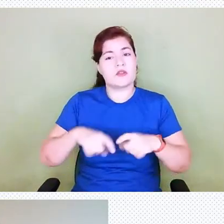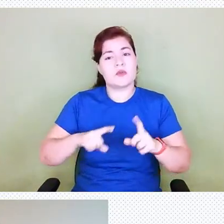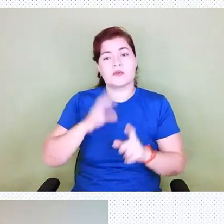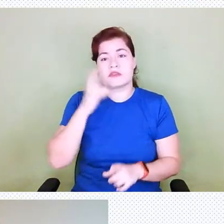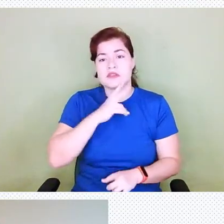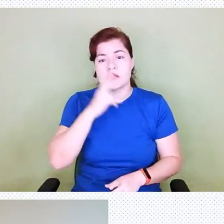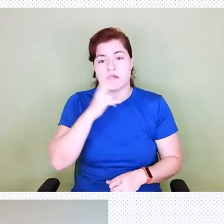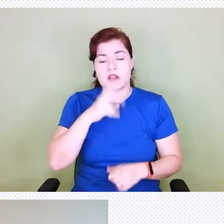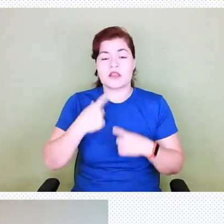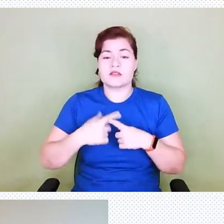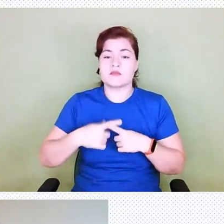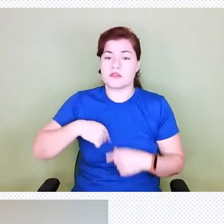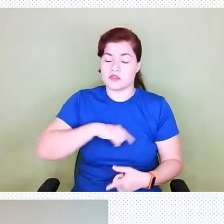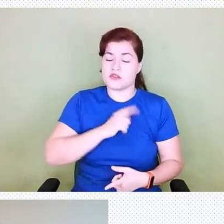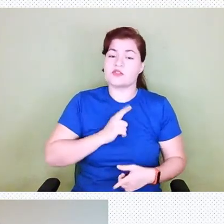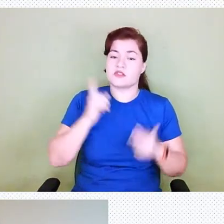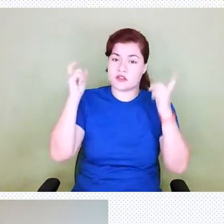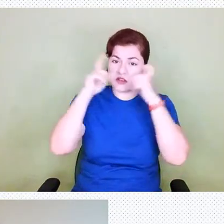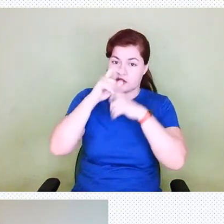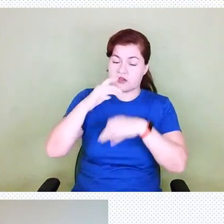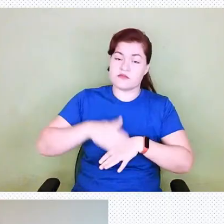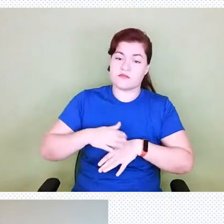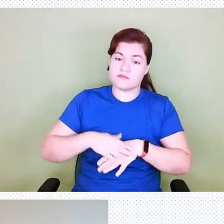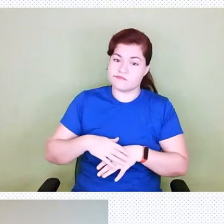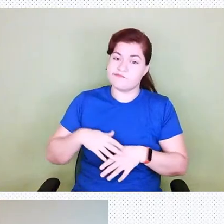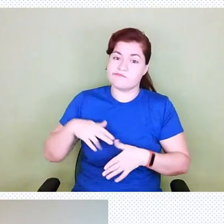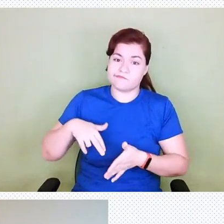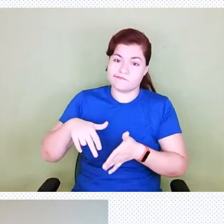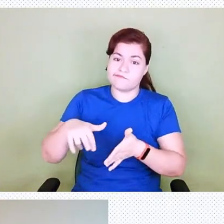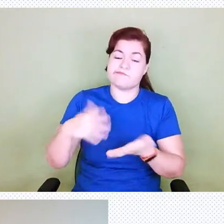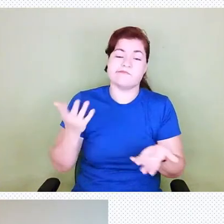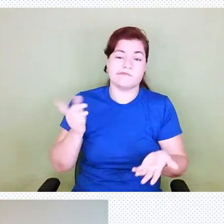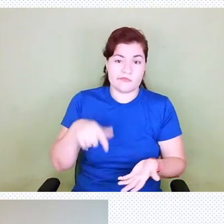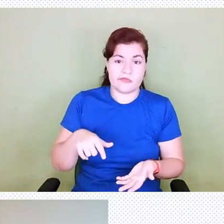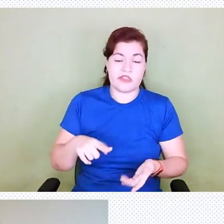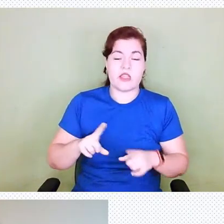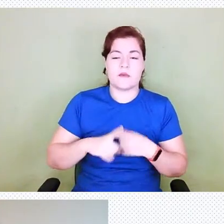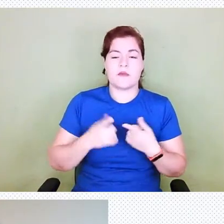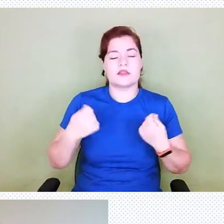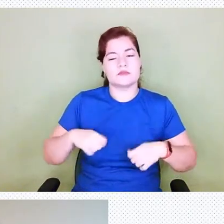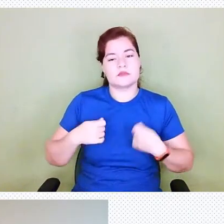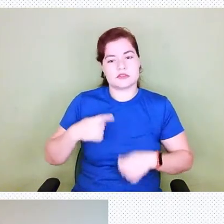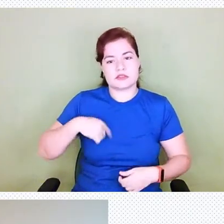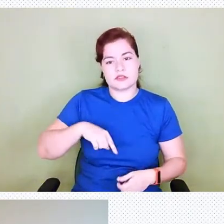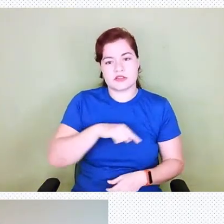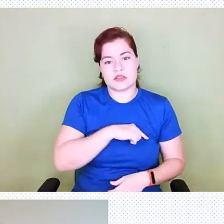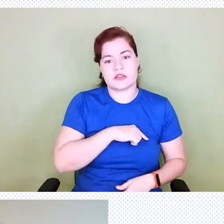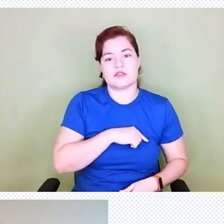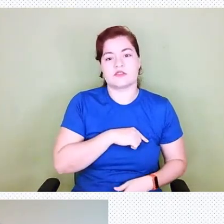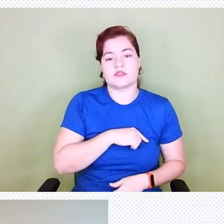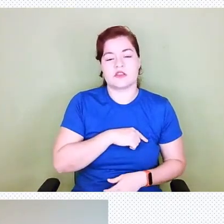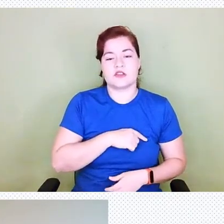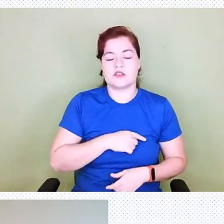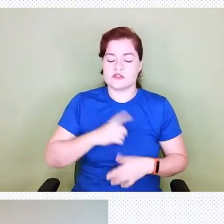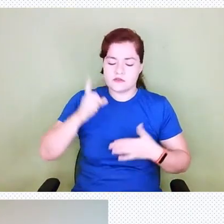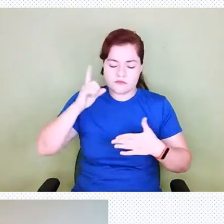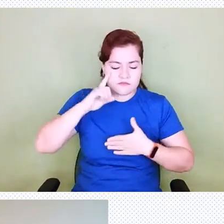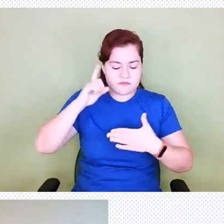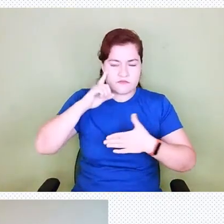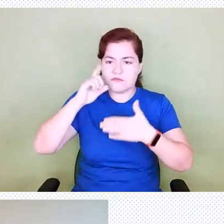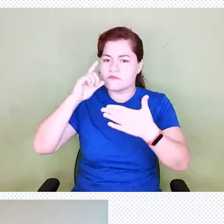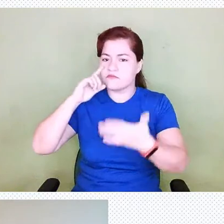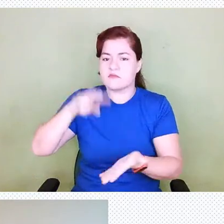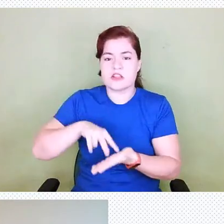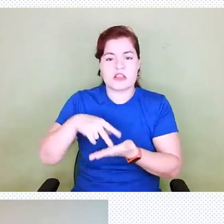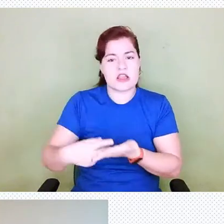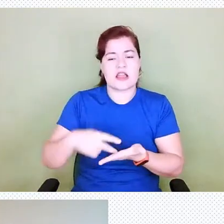nós temos as nossas dificuldades de andar, né? Mas é preciso que nós, tantas vezes, caiamos